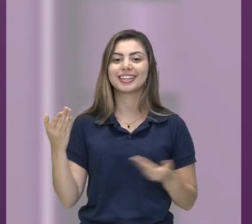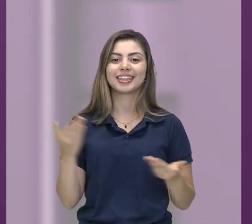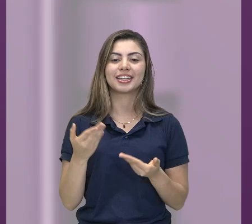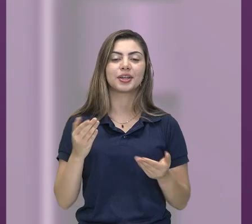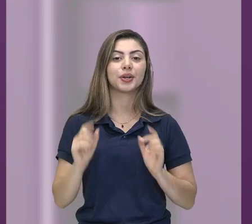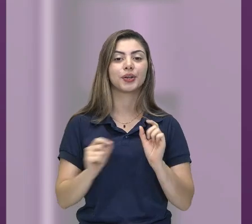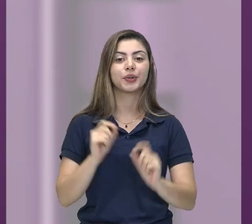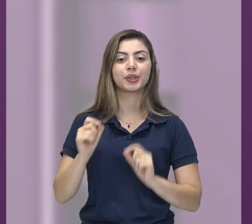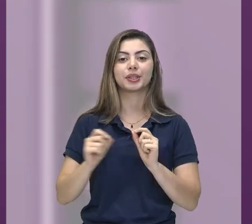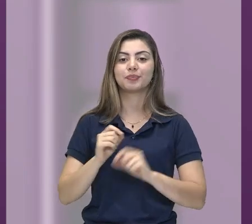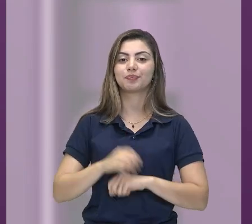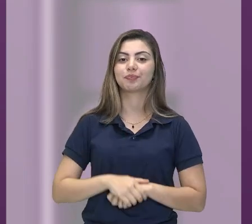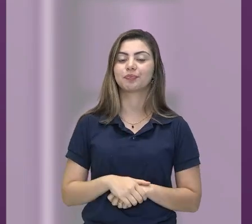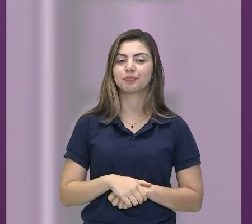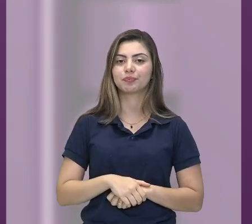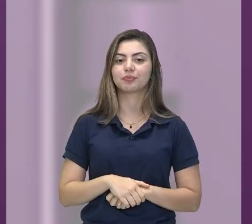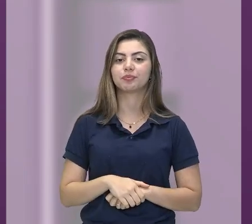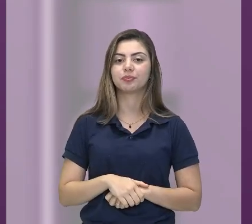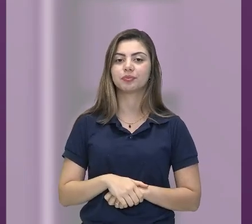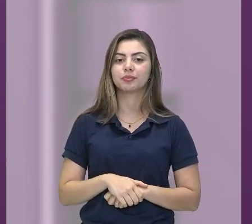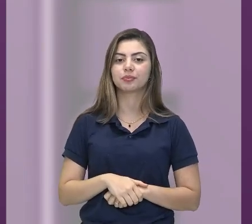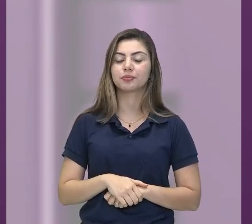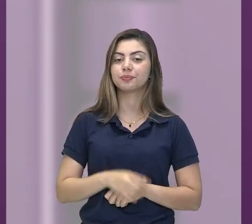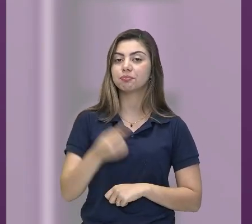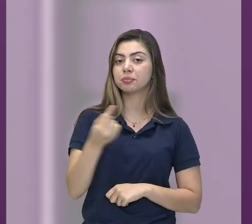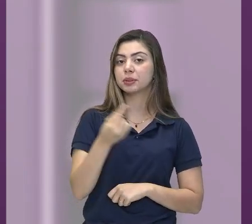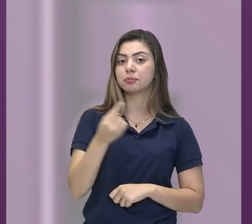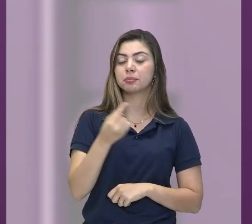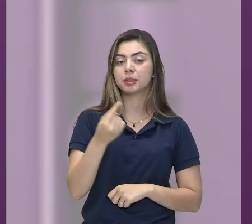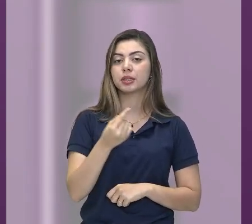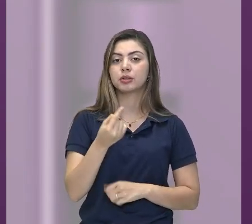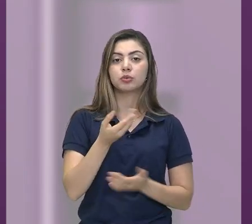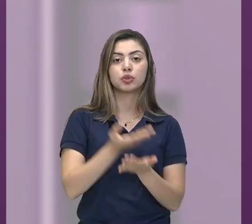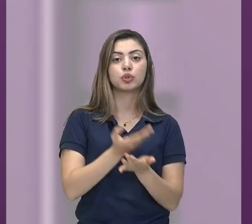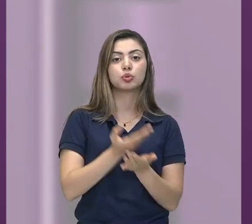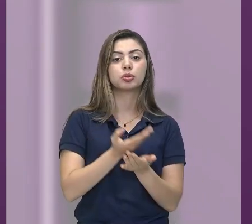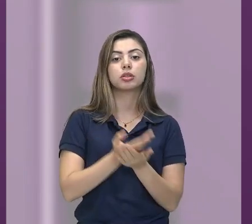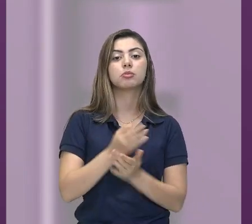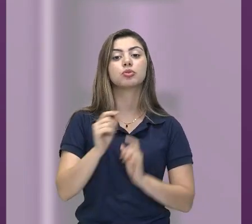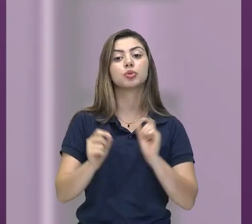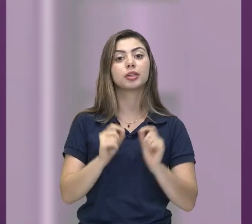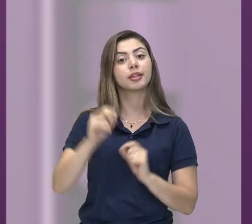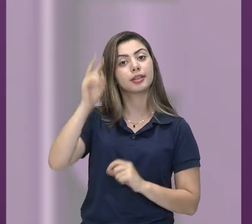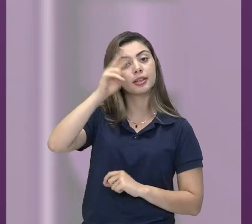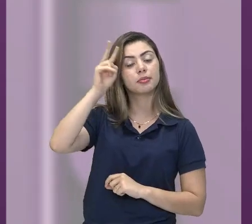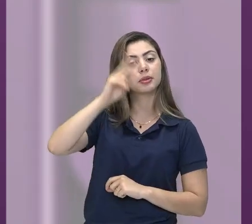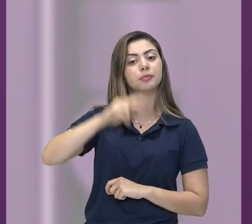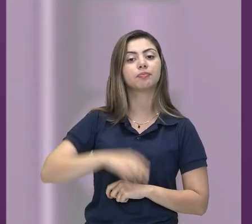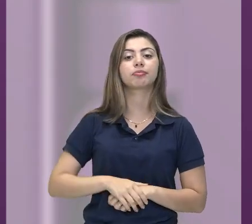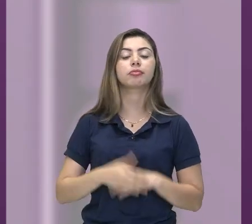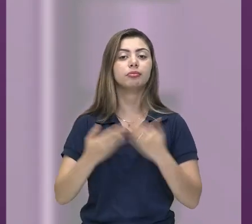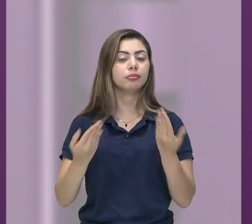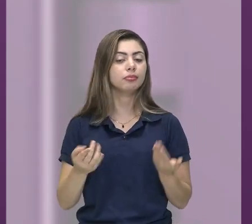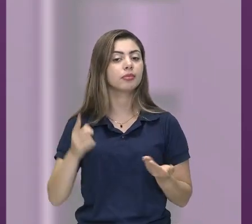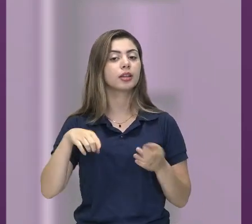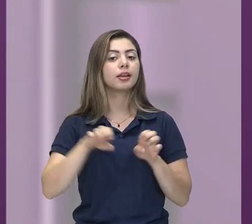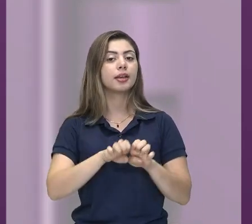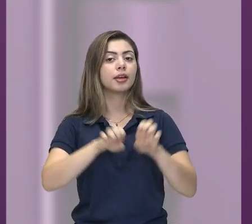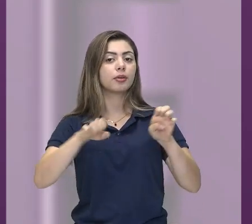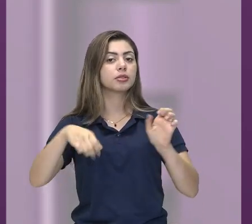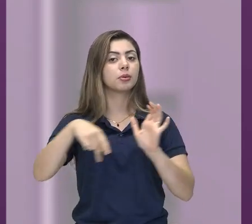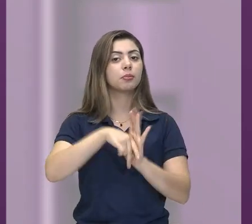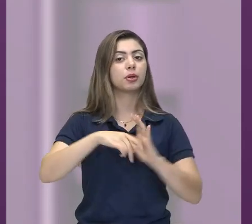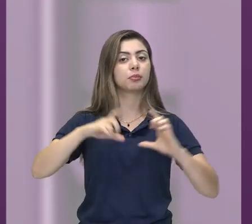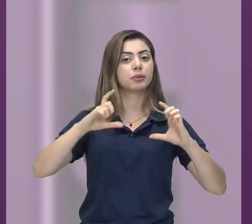primeira missão, o primeiro objetivo que nós tínhamos aqui é trabalhar a equação de uma elipse,